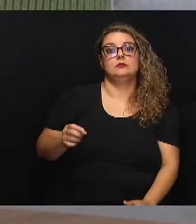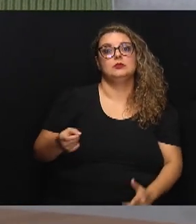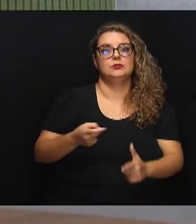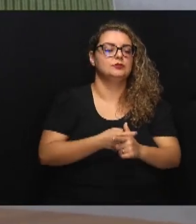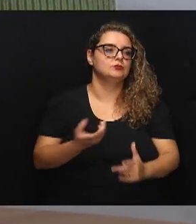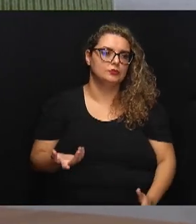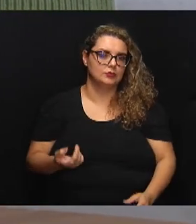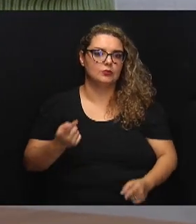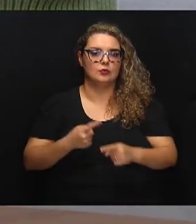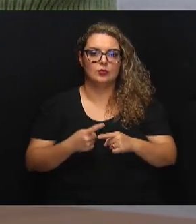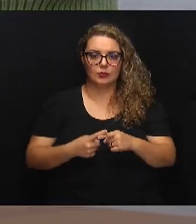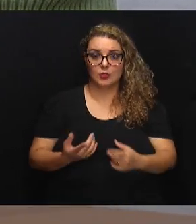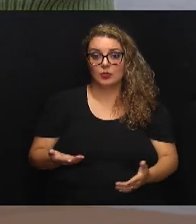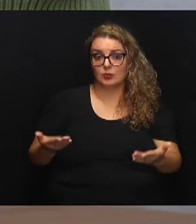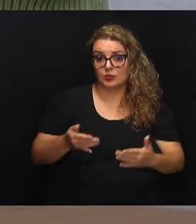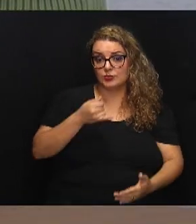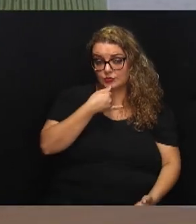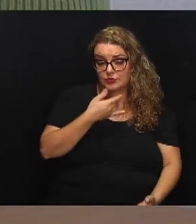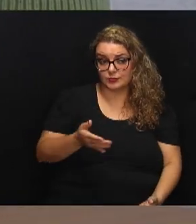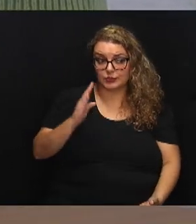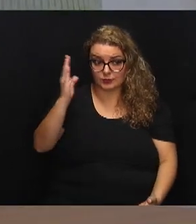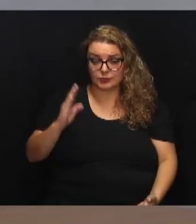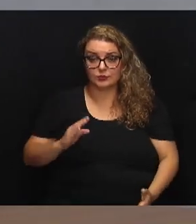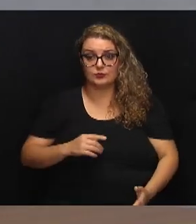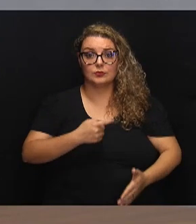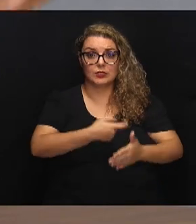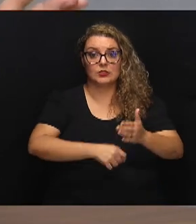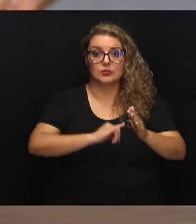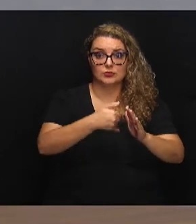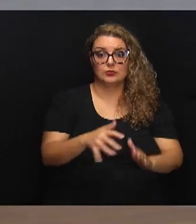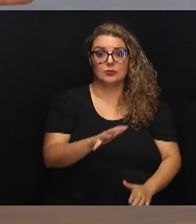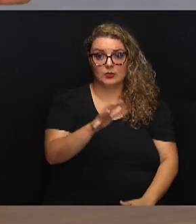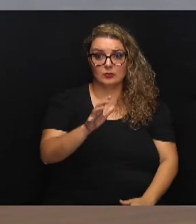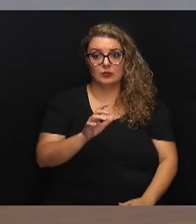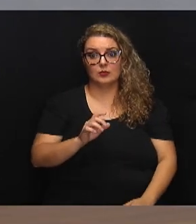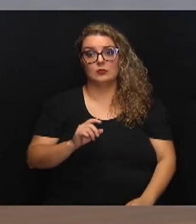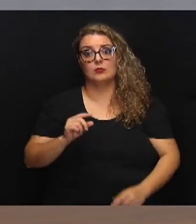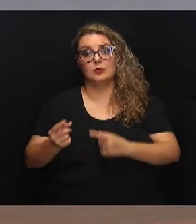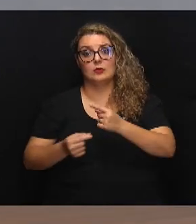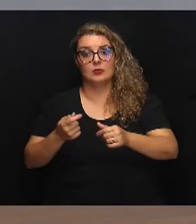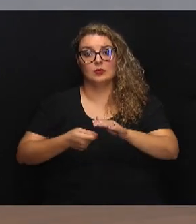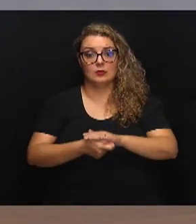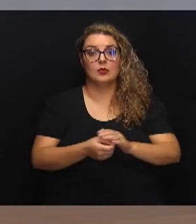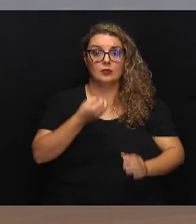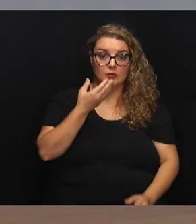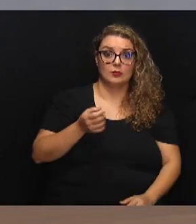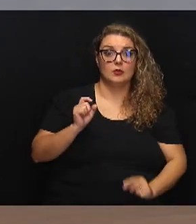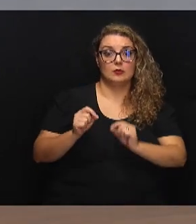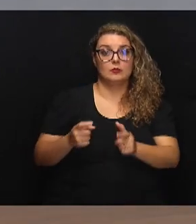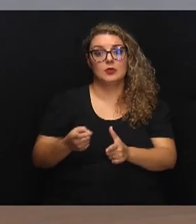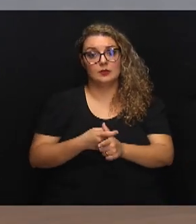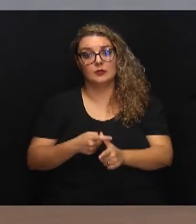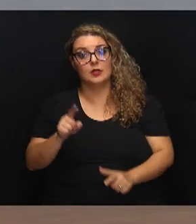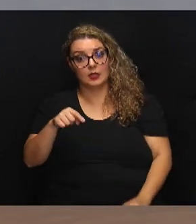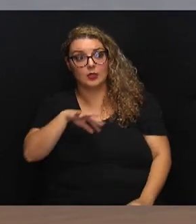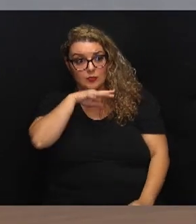hoje, infelizmente no Brasil, que tem uma taxa de juros muito alta, para quem tem dinheiro investir é bom, mas para quem tem dívida, ela é ruim. Então, os